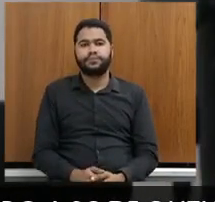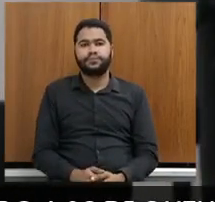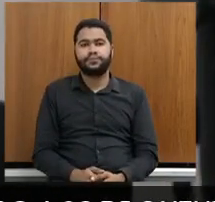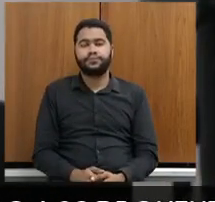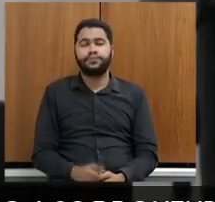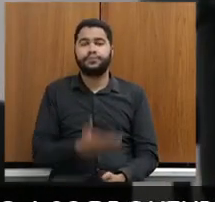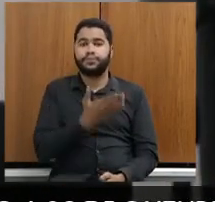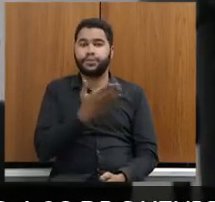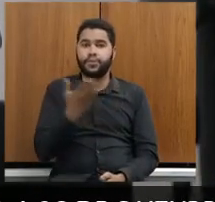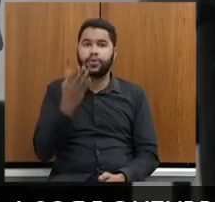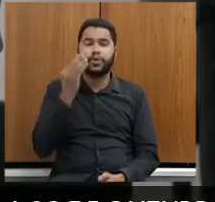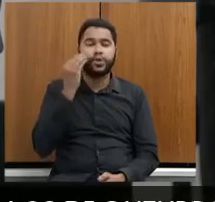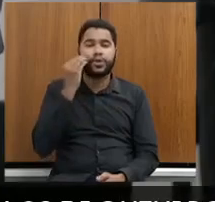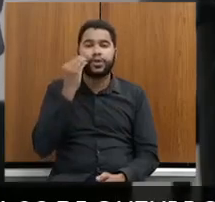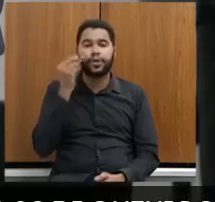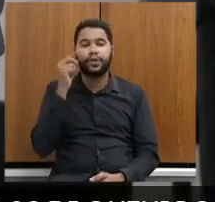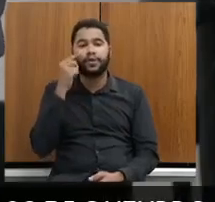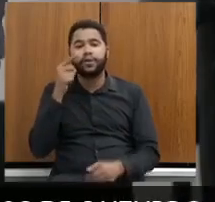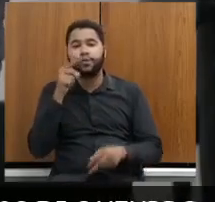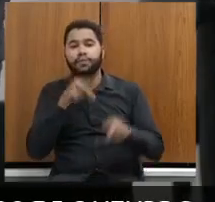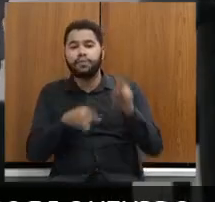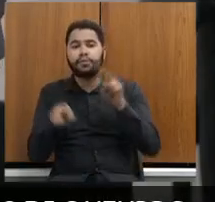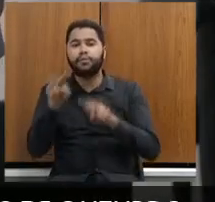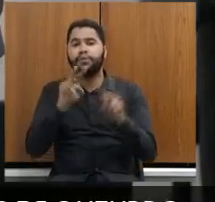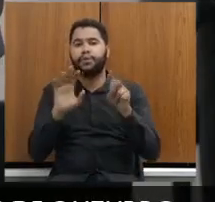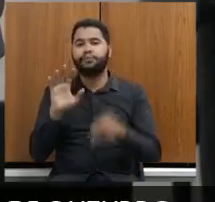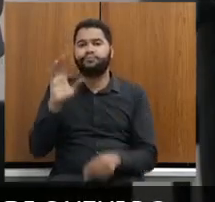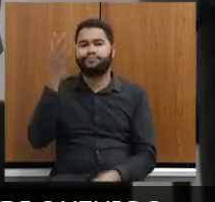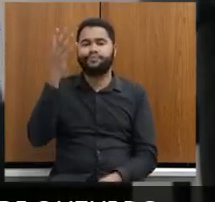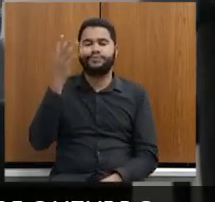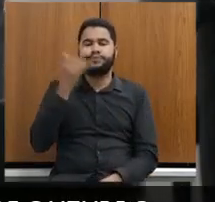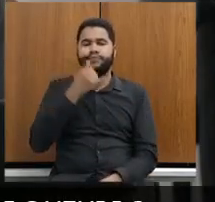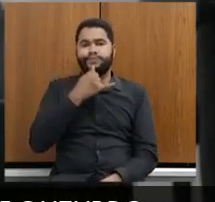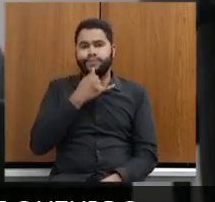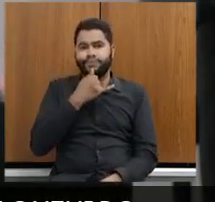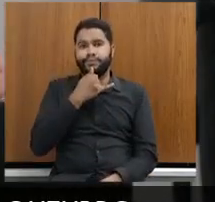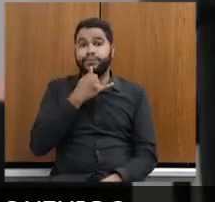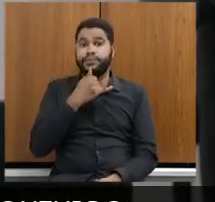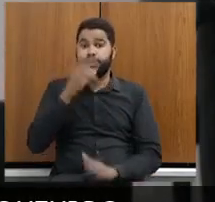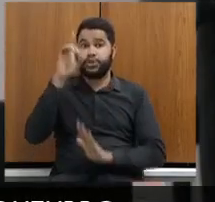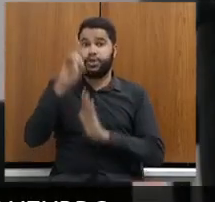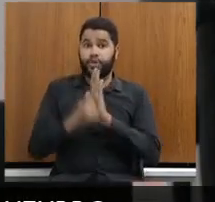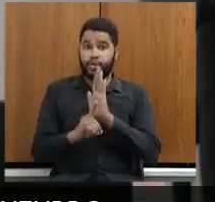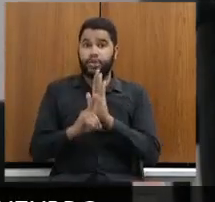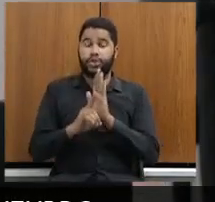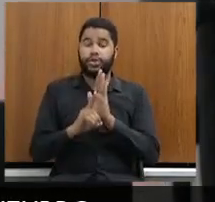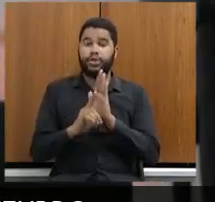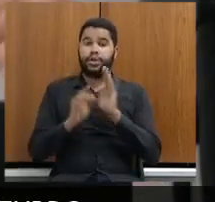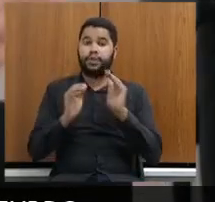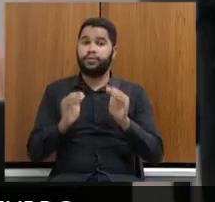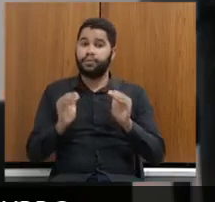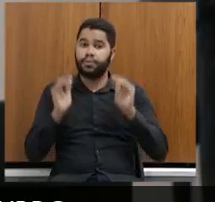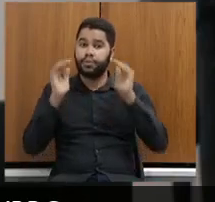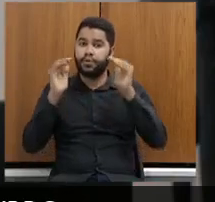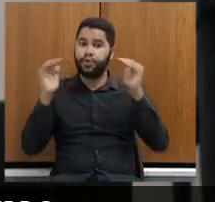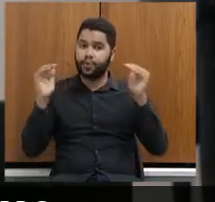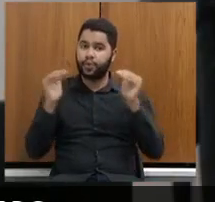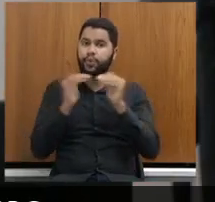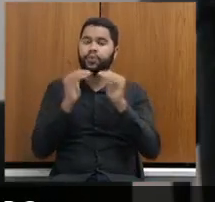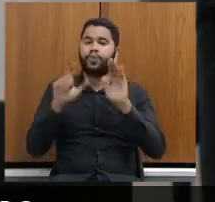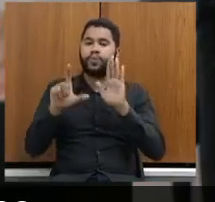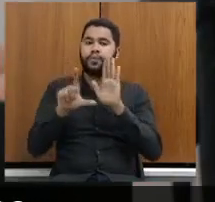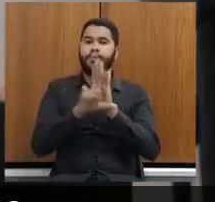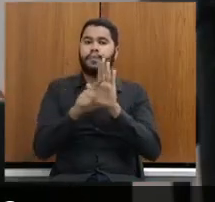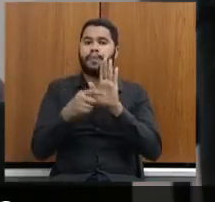o seu busque rever a situação porque é lamentável o servidor tem direito a promoção Conforme a lei dele